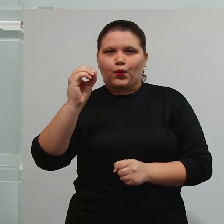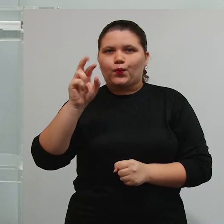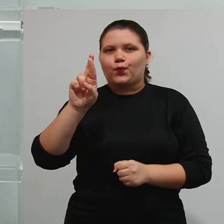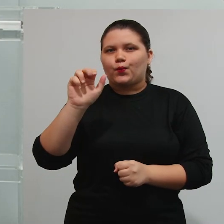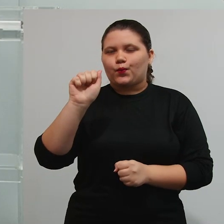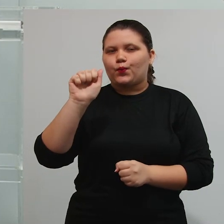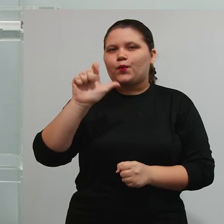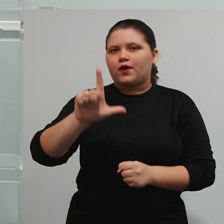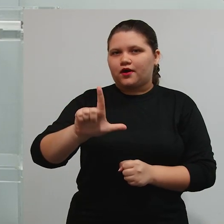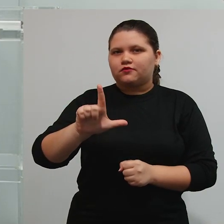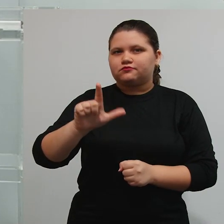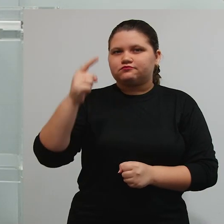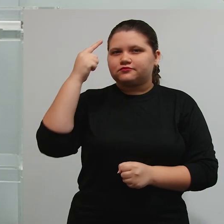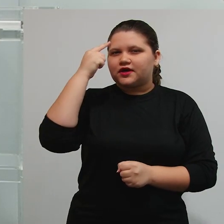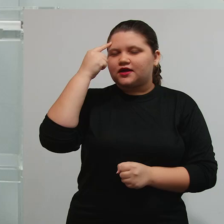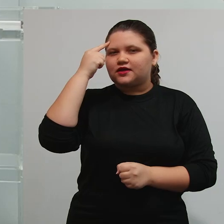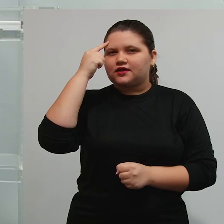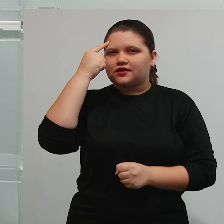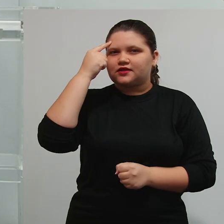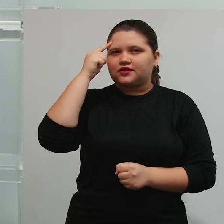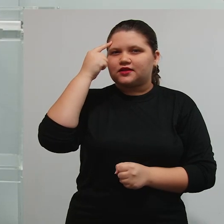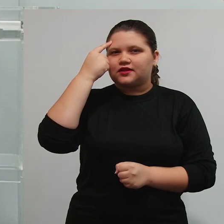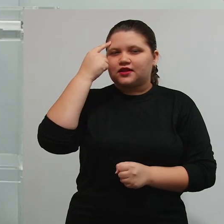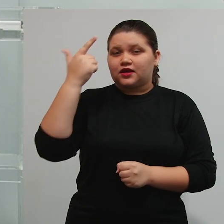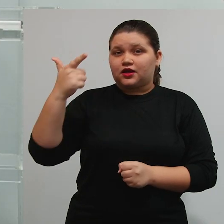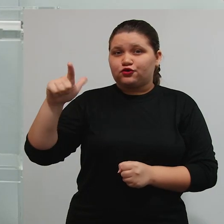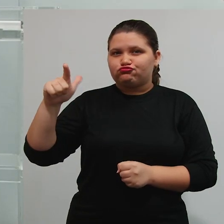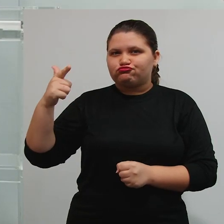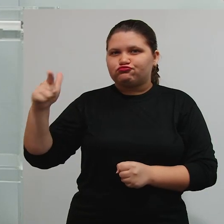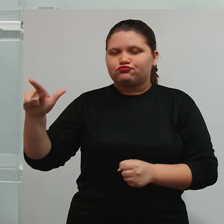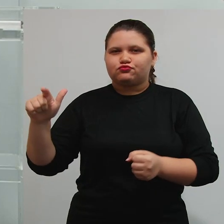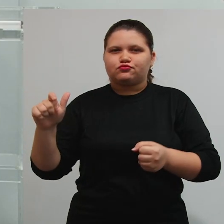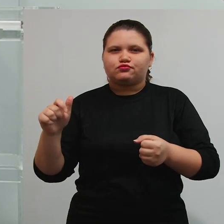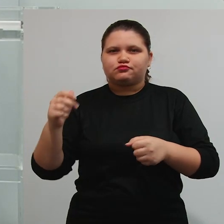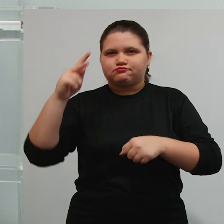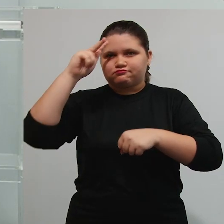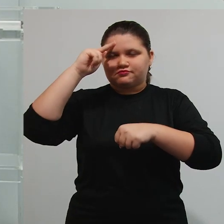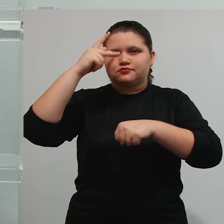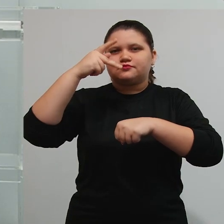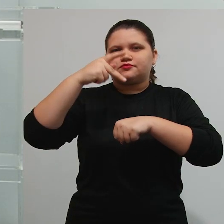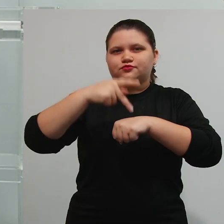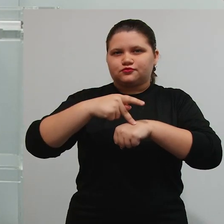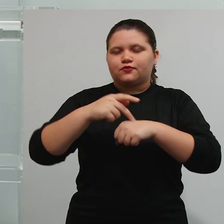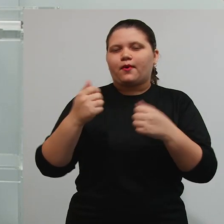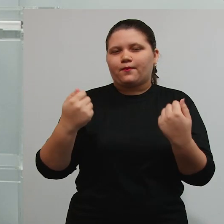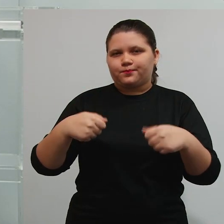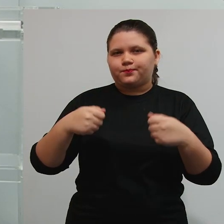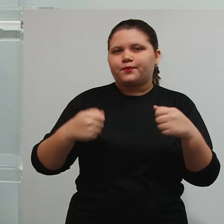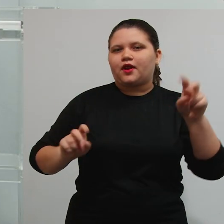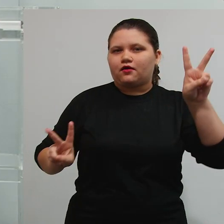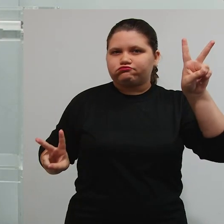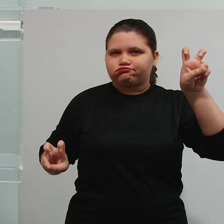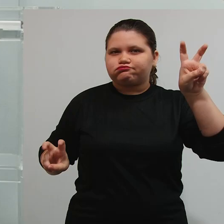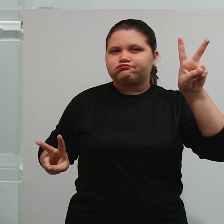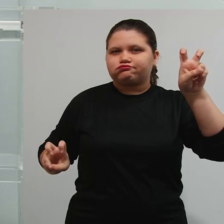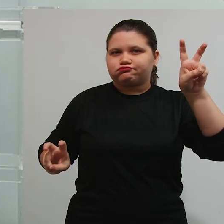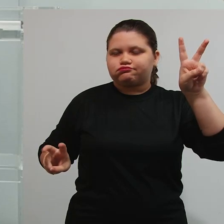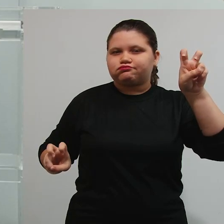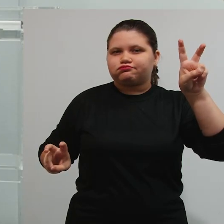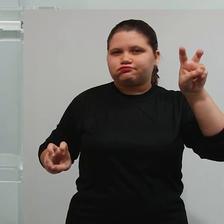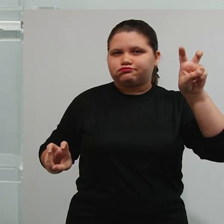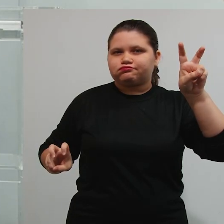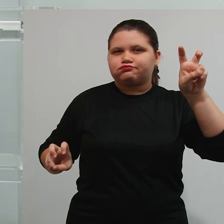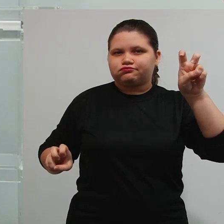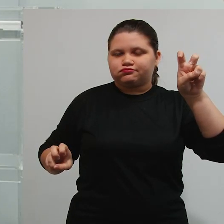com as suas palavras, a ideia é de outra pessoa, então você vai fazer a citação indireta, tá? A ideia é